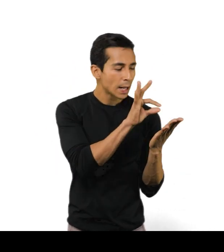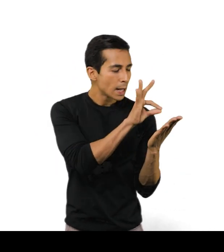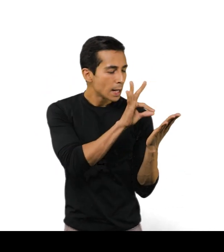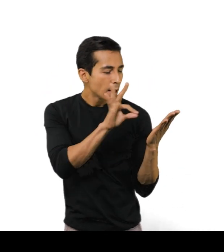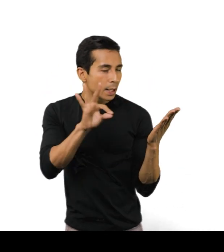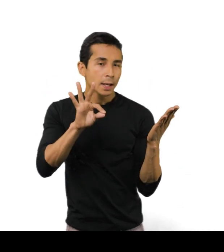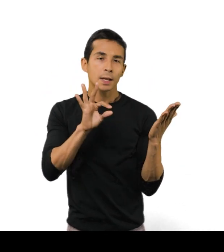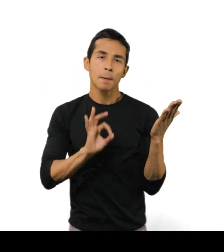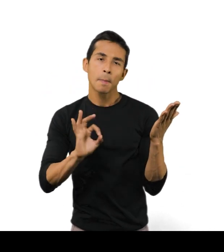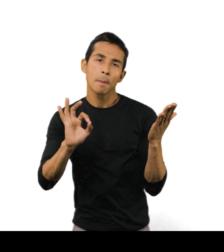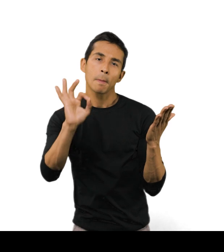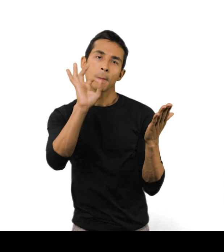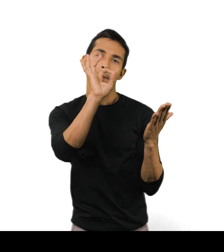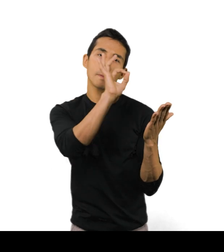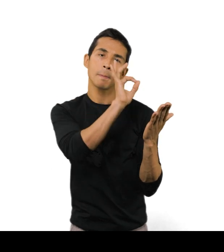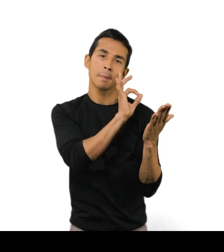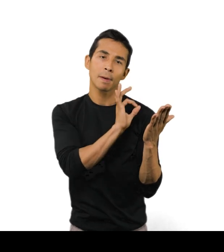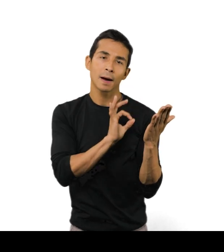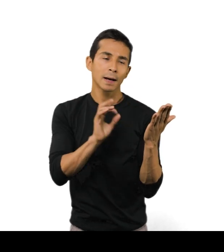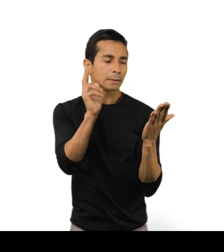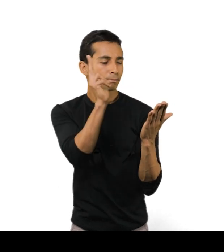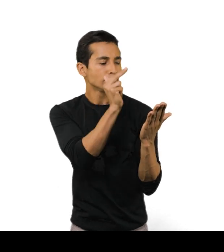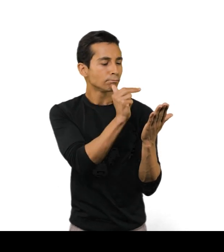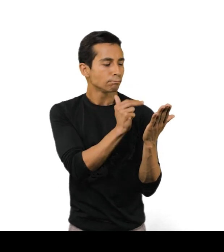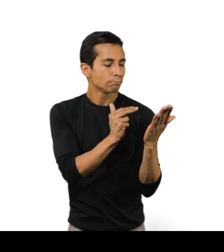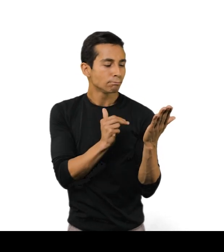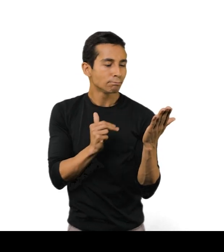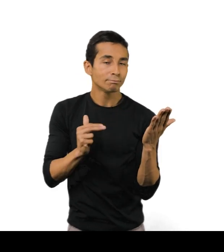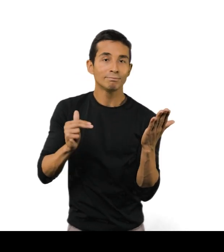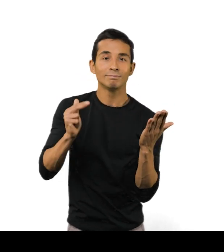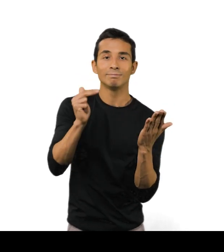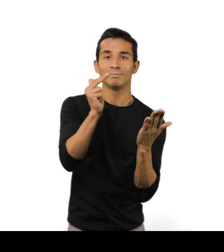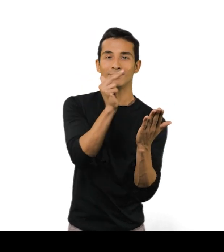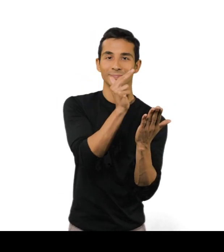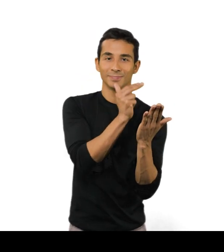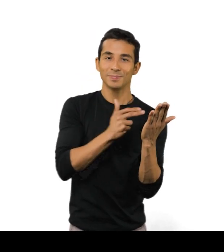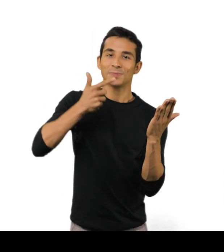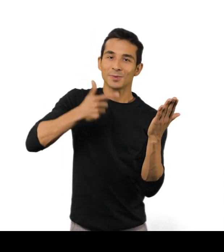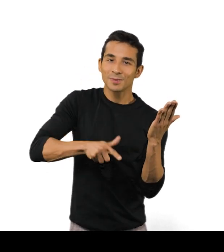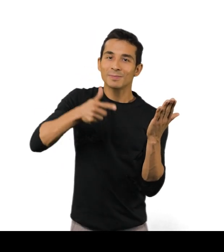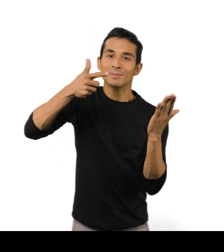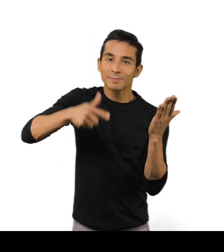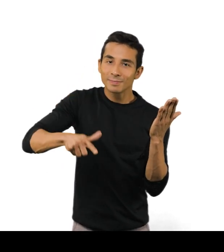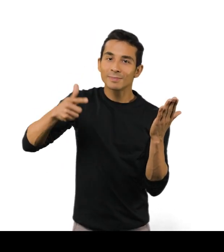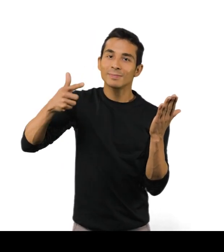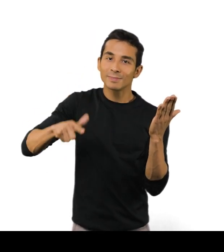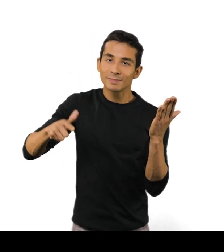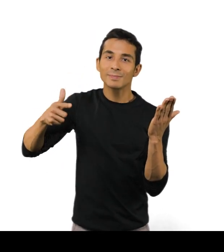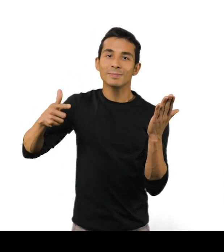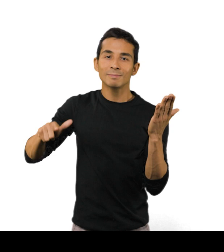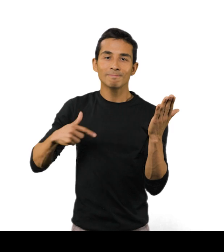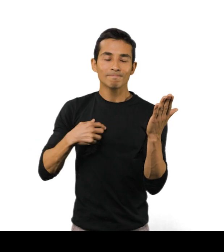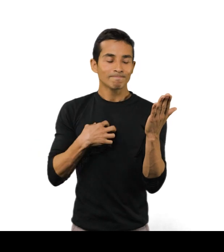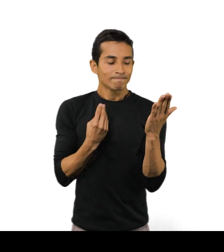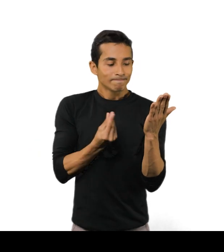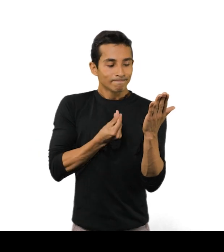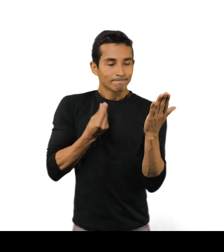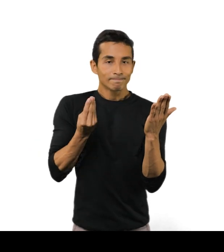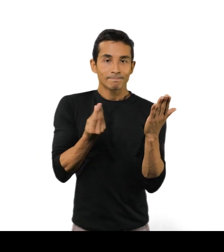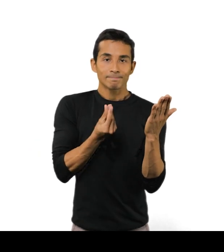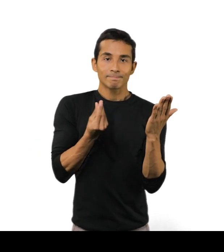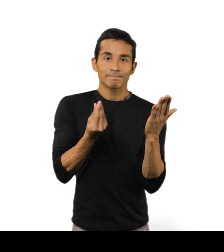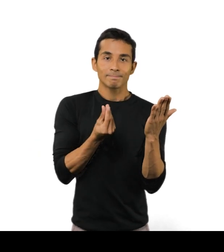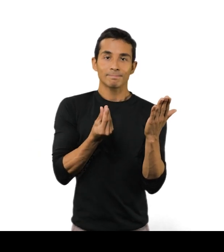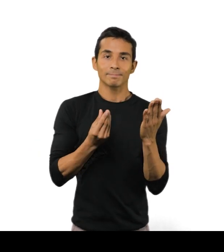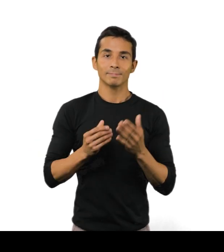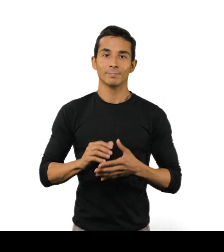de cada linha, cada círculo, cada símbolo, o artista constrói seu alfabeto de repetição